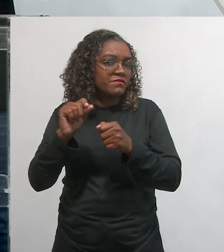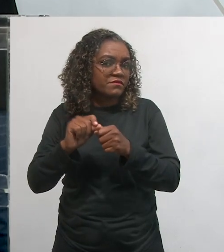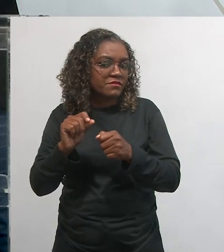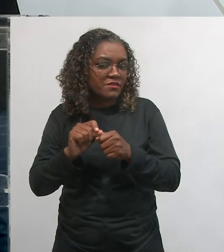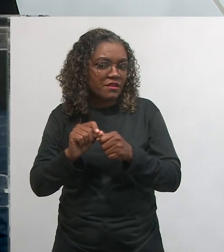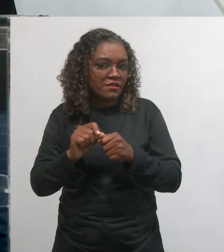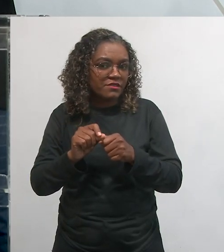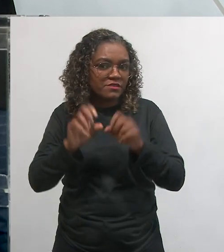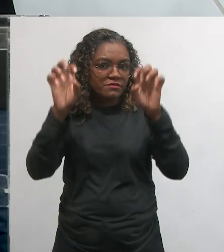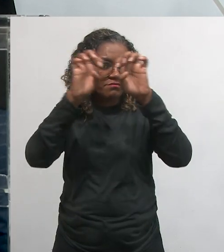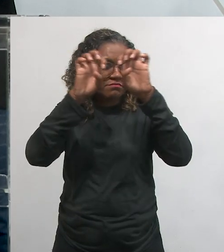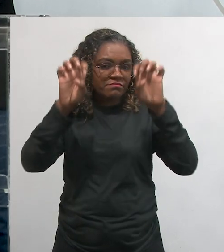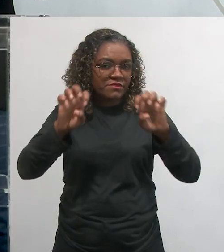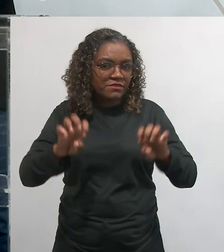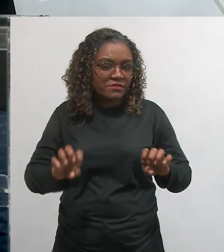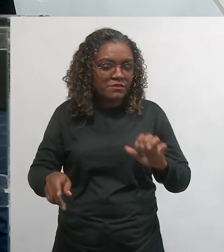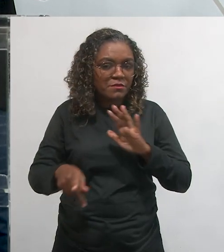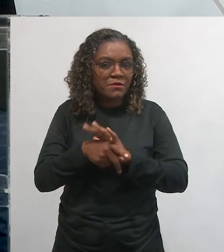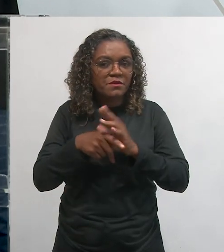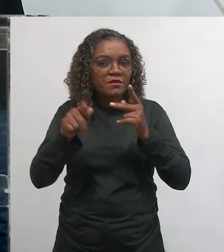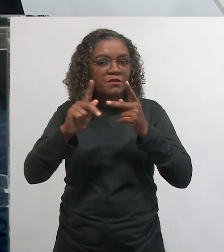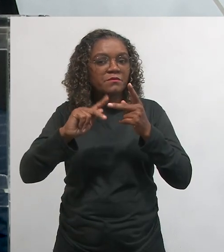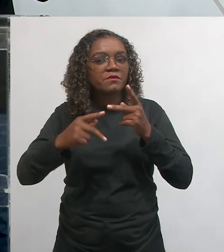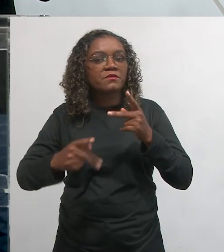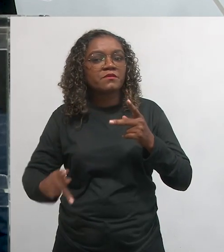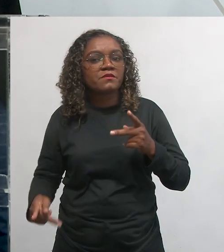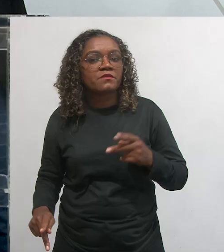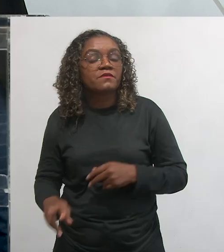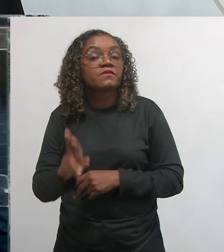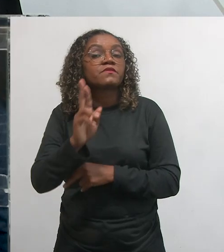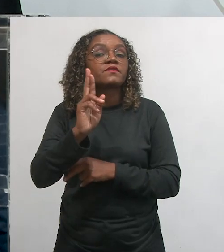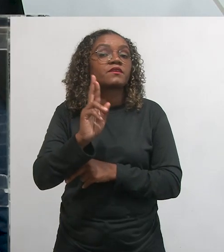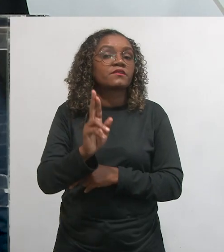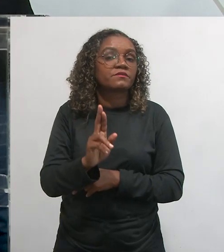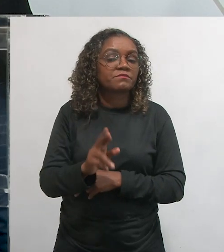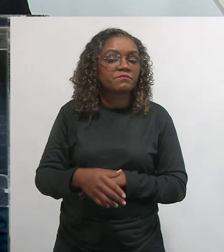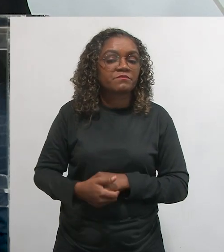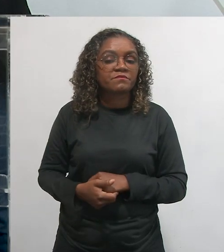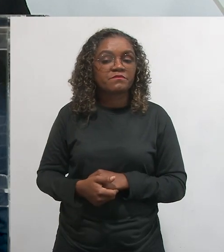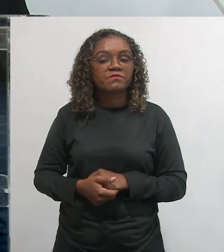E quem faria essa estrutura paradigmática?